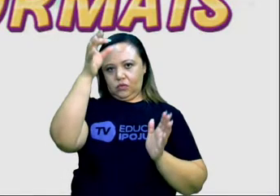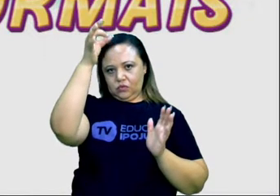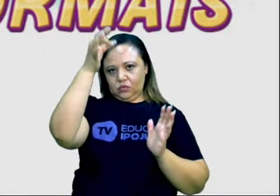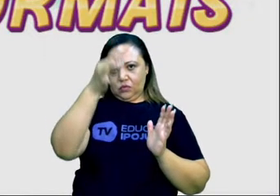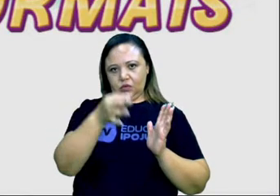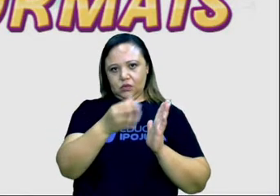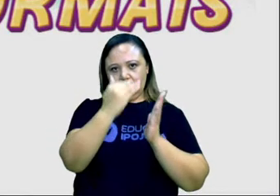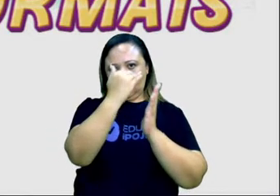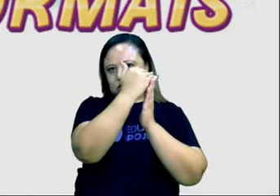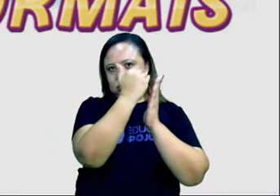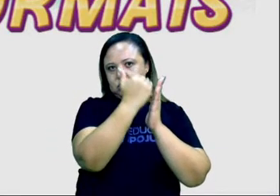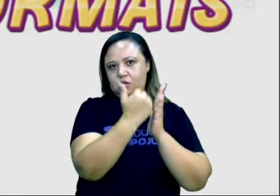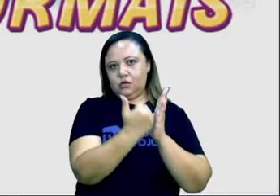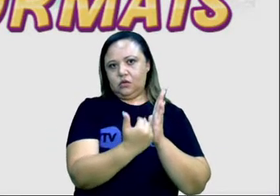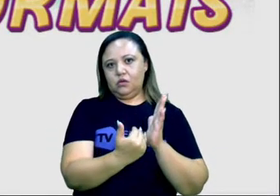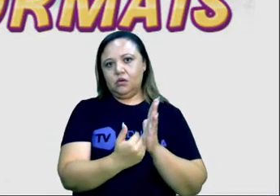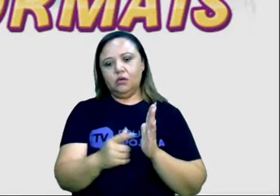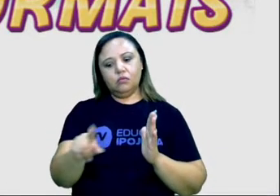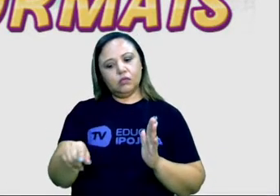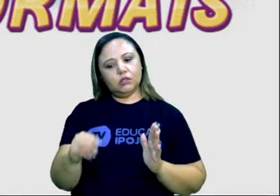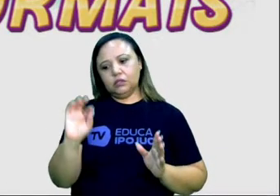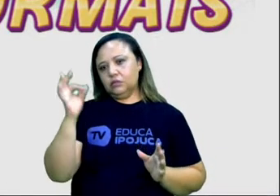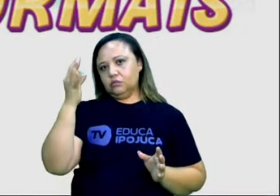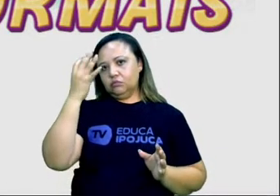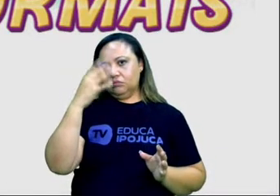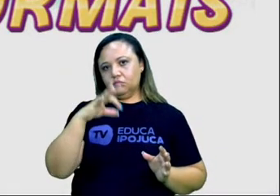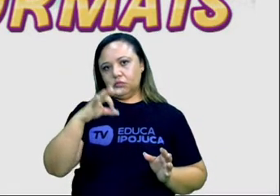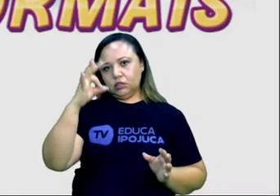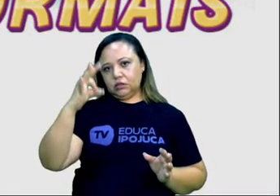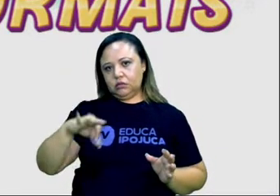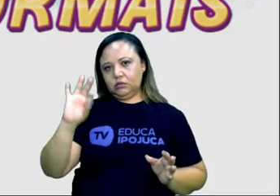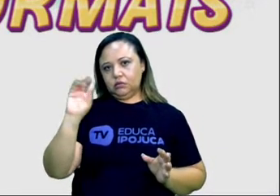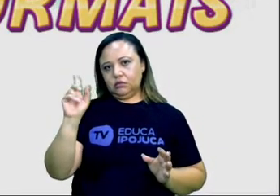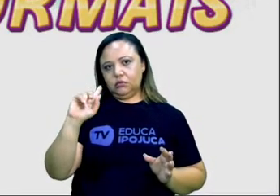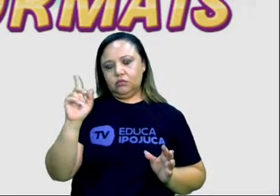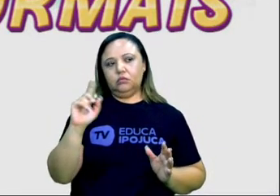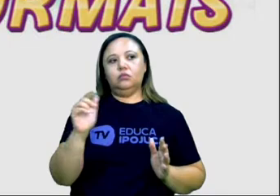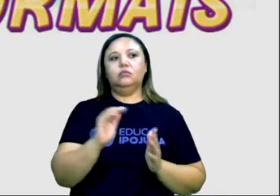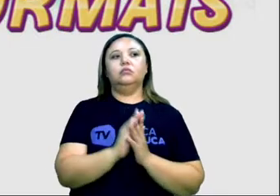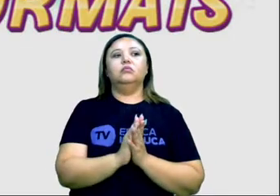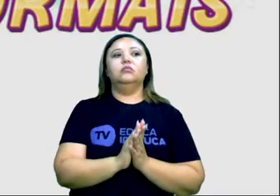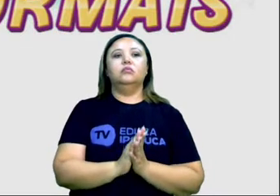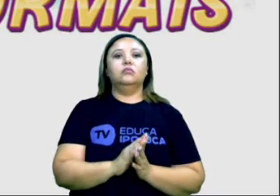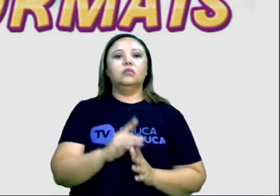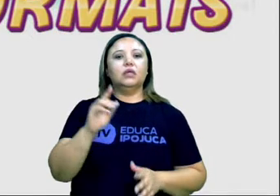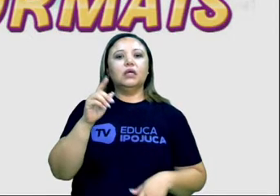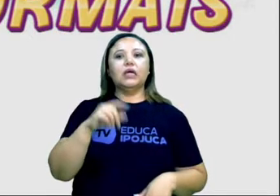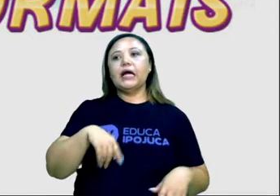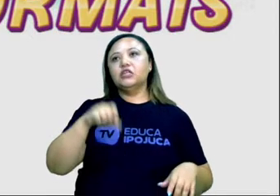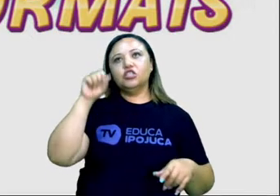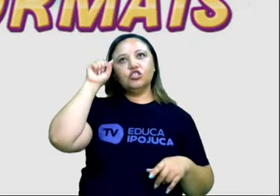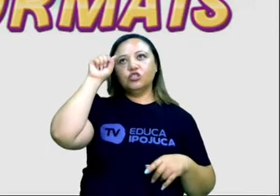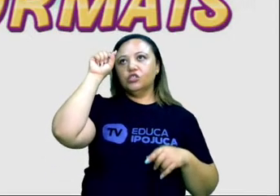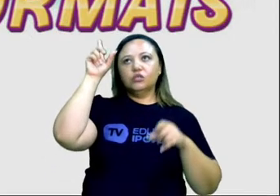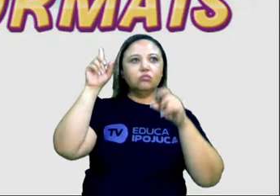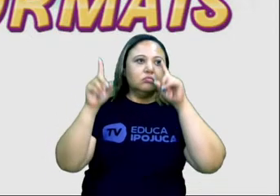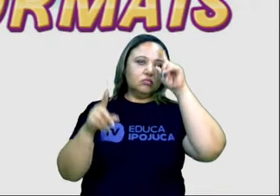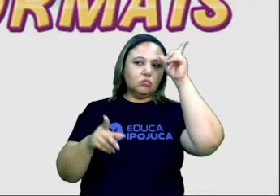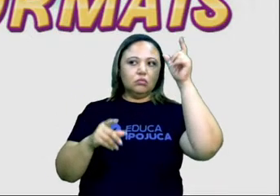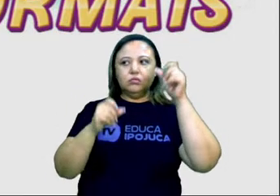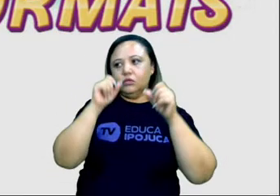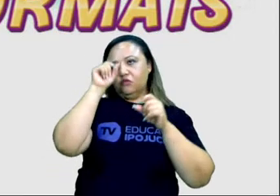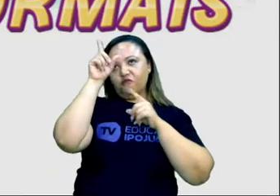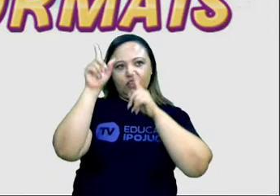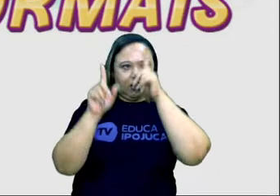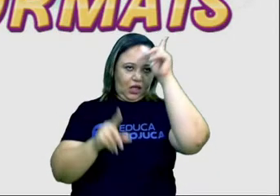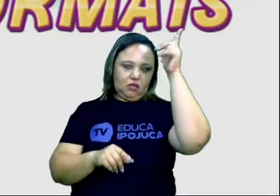mas no final não dá muito certo. Encontradas apenas em argumentos dedutivos, de formas identificadas, ou